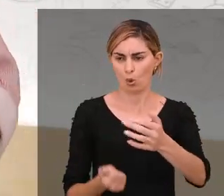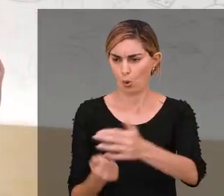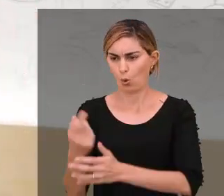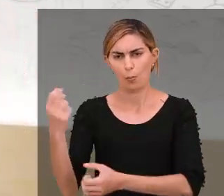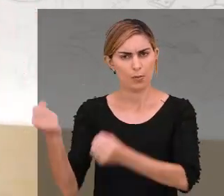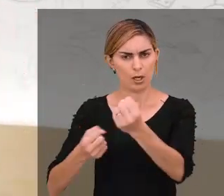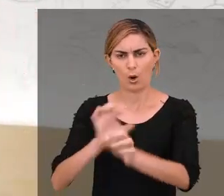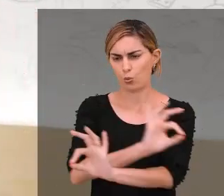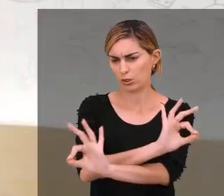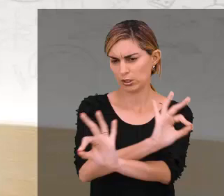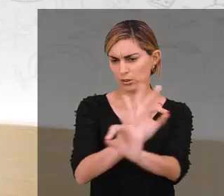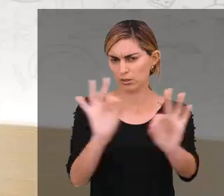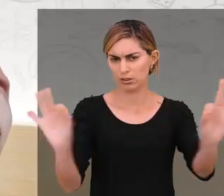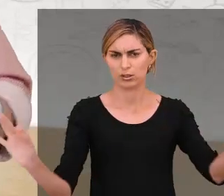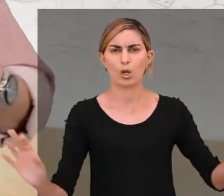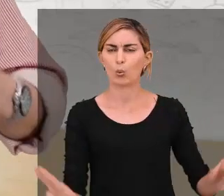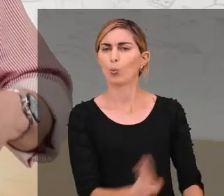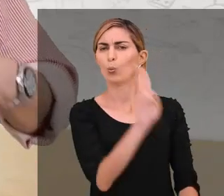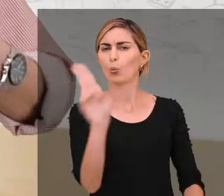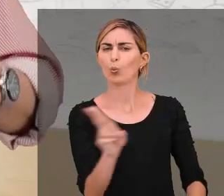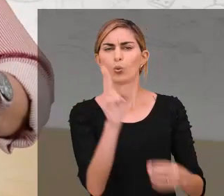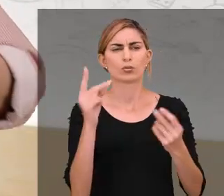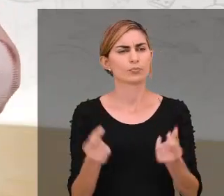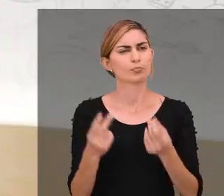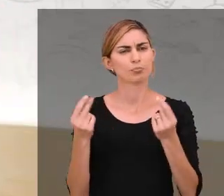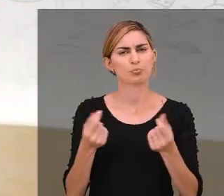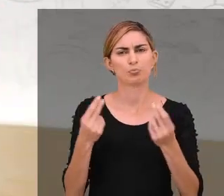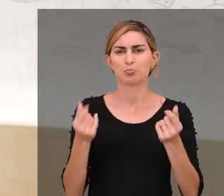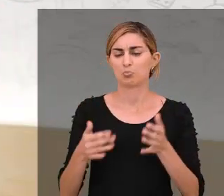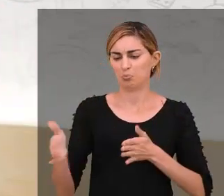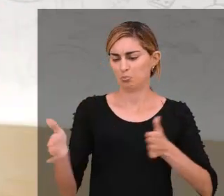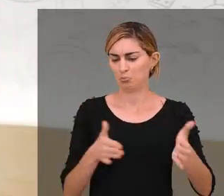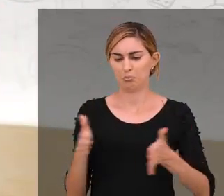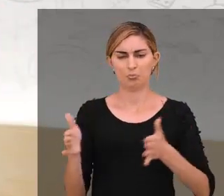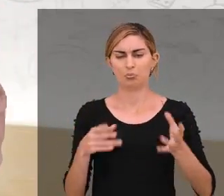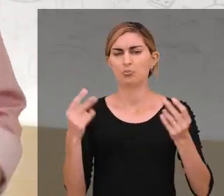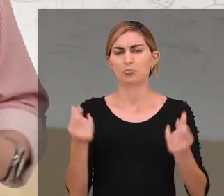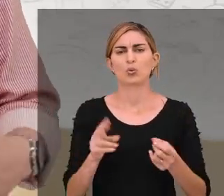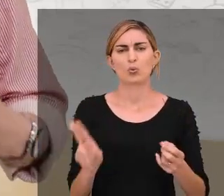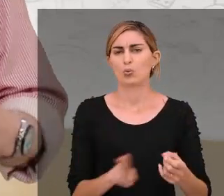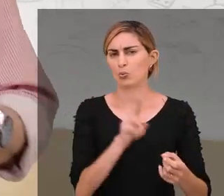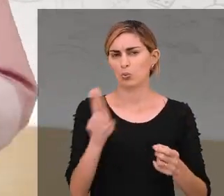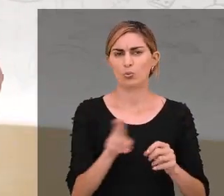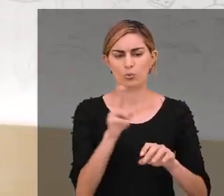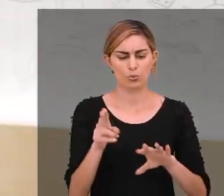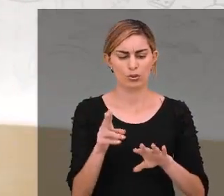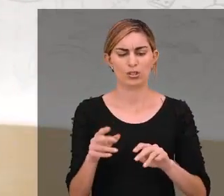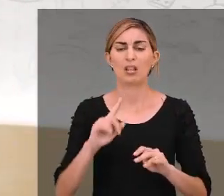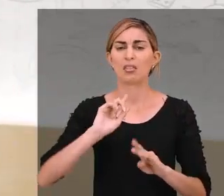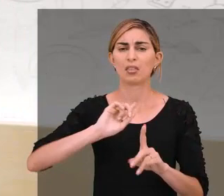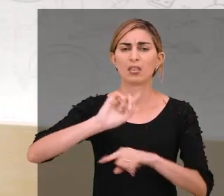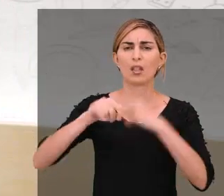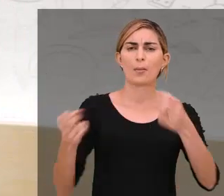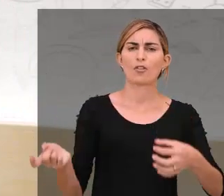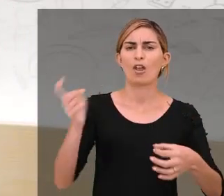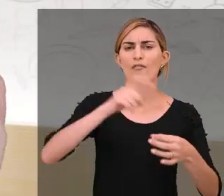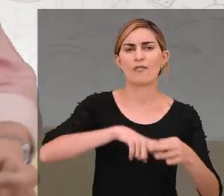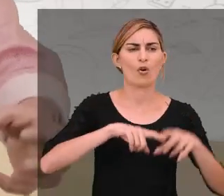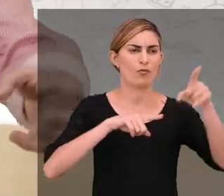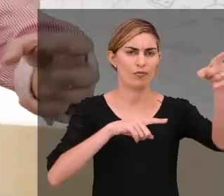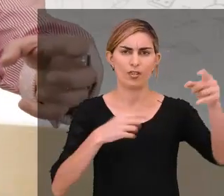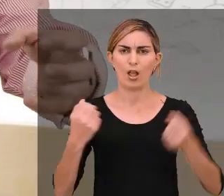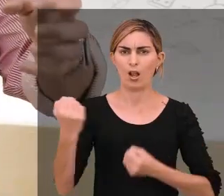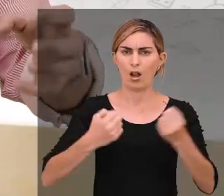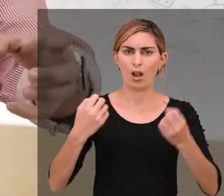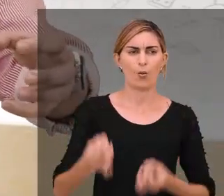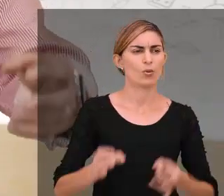compra o automóvel 0 km, você usa o automóvel 0 km durante um determinado momento ou durante um determinado período, depois você devolve